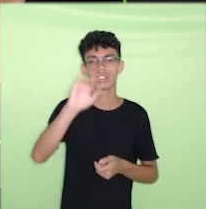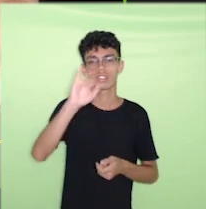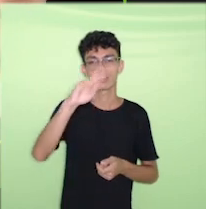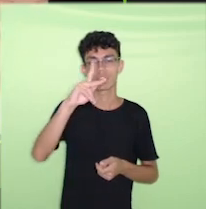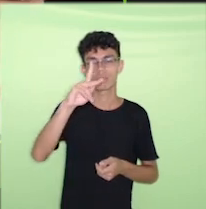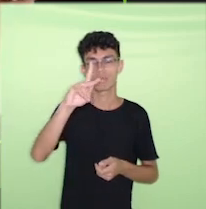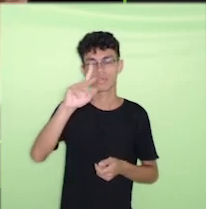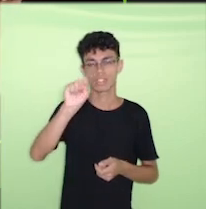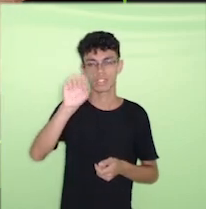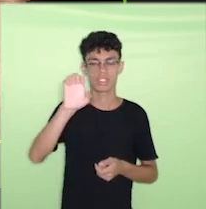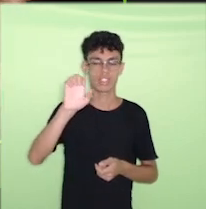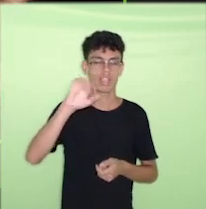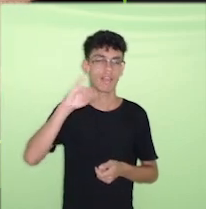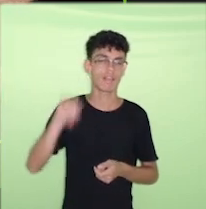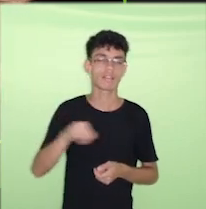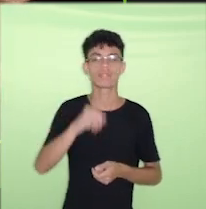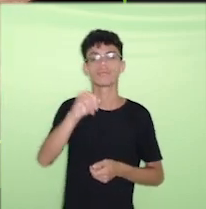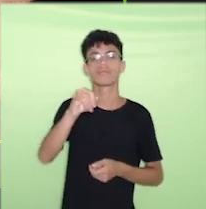e infinita.